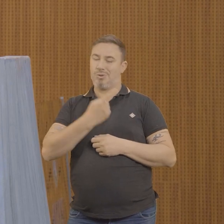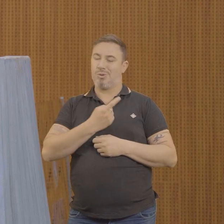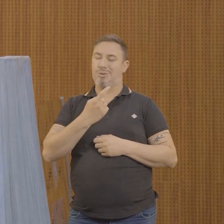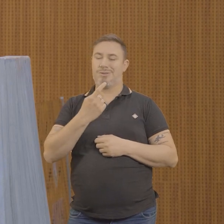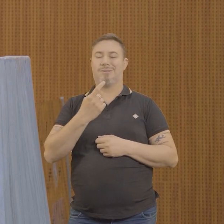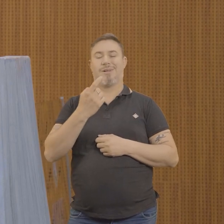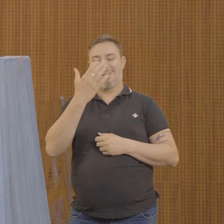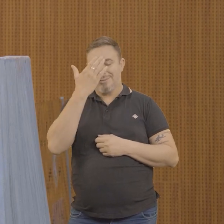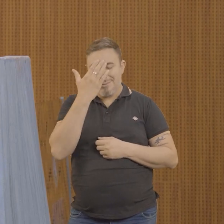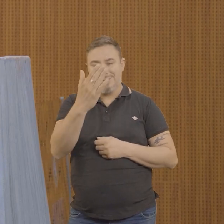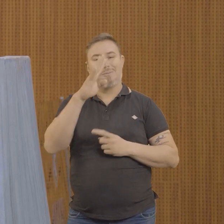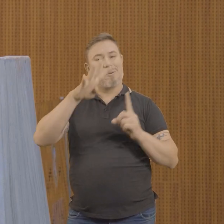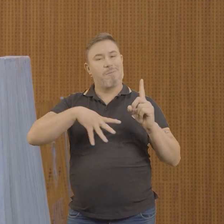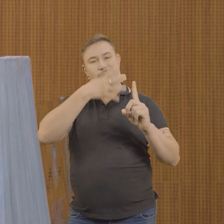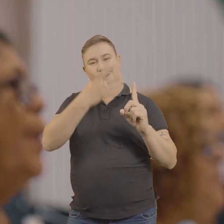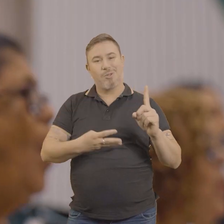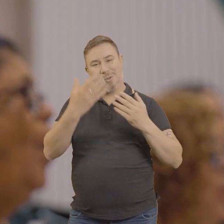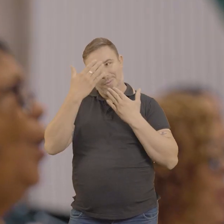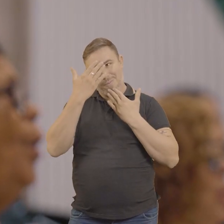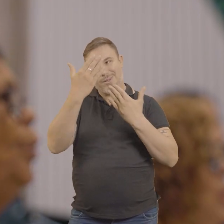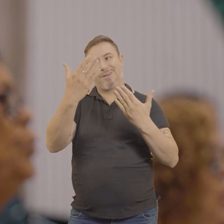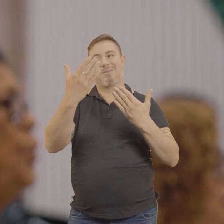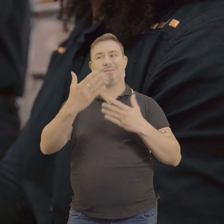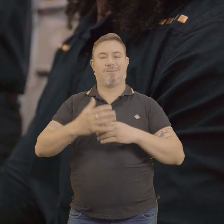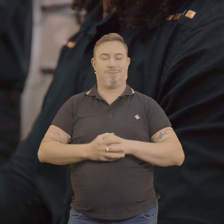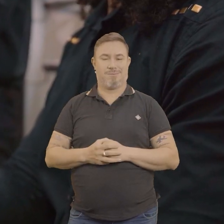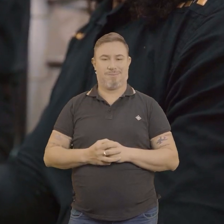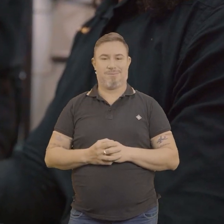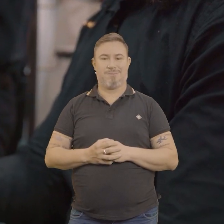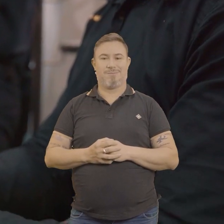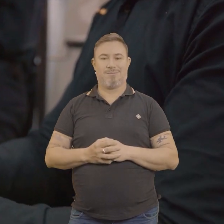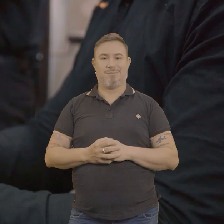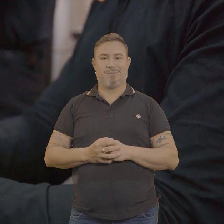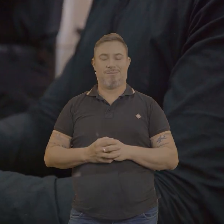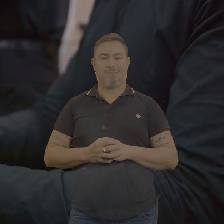pela homenagem. Muito obrigada.